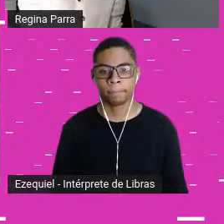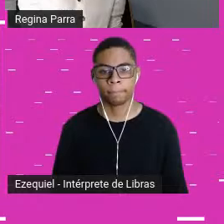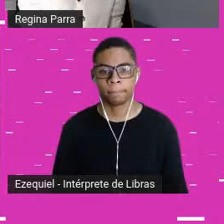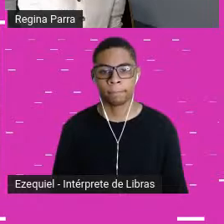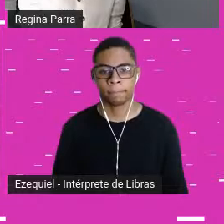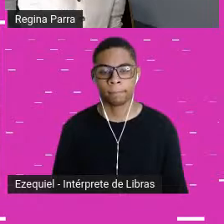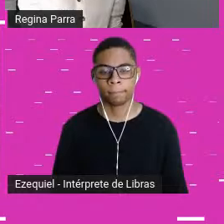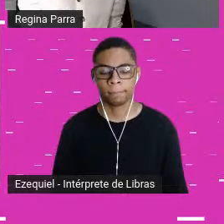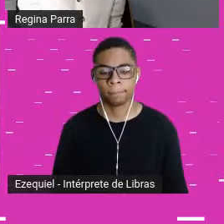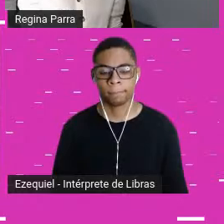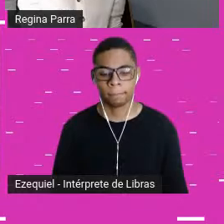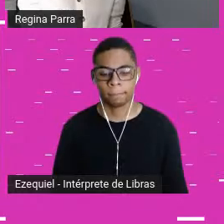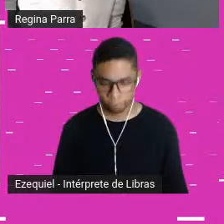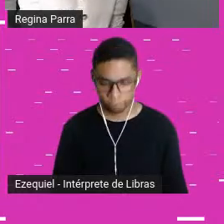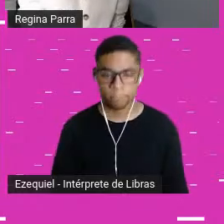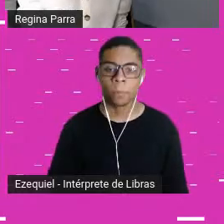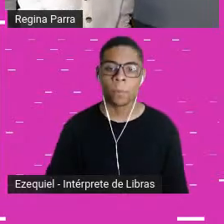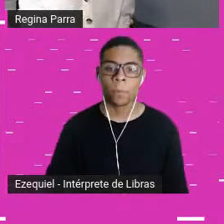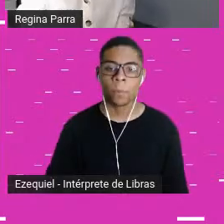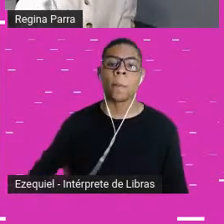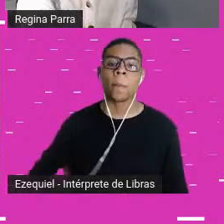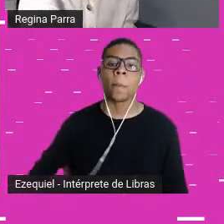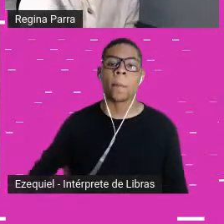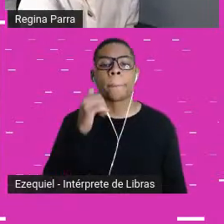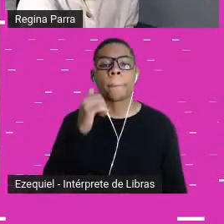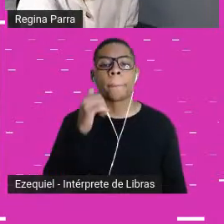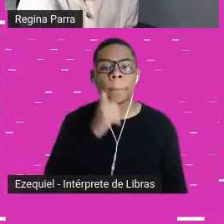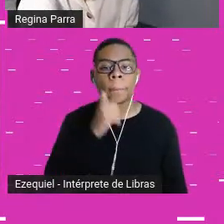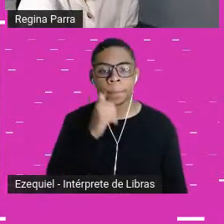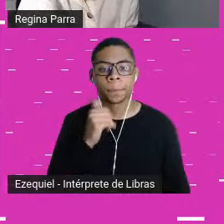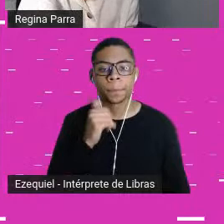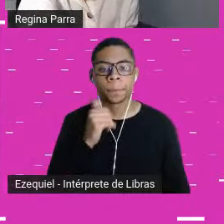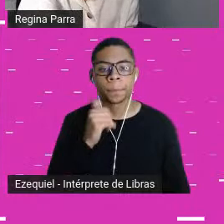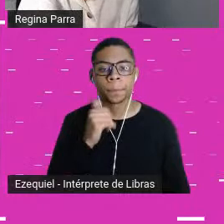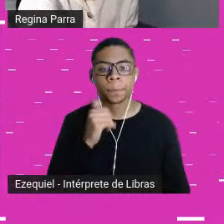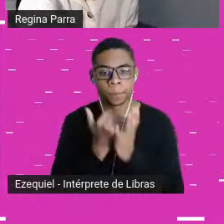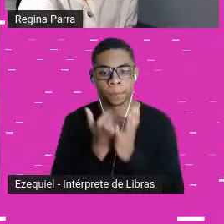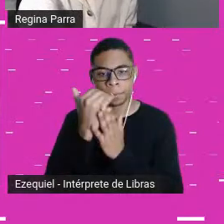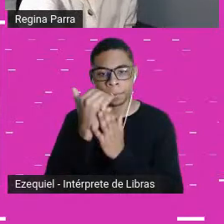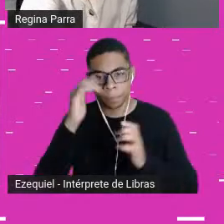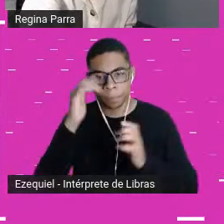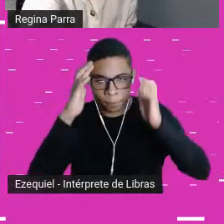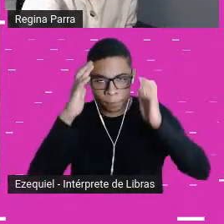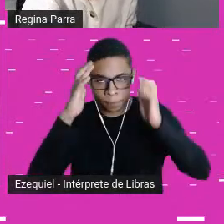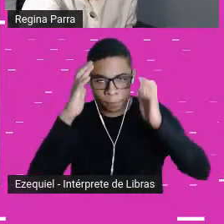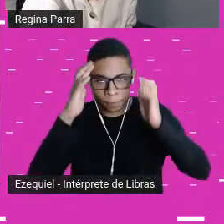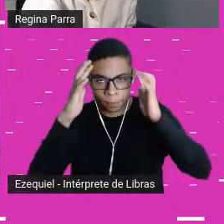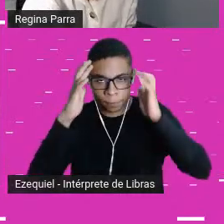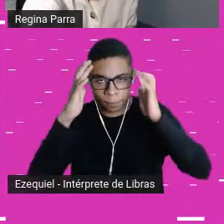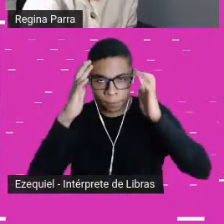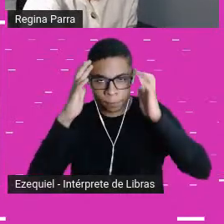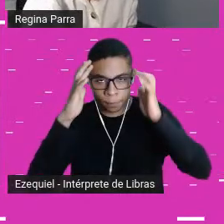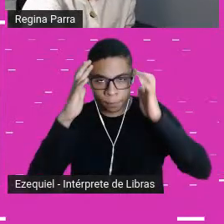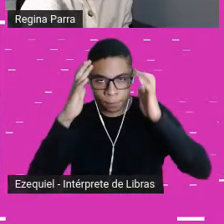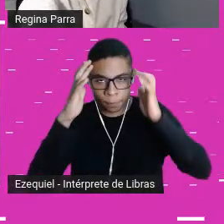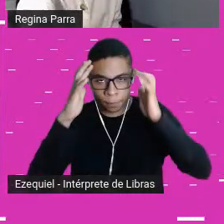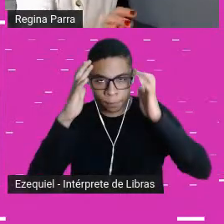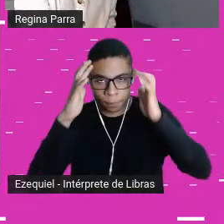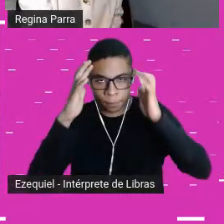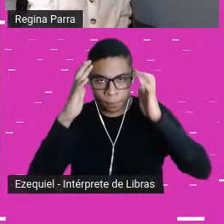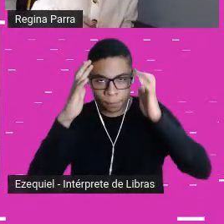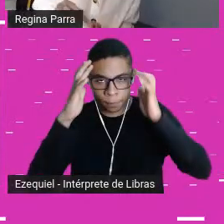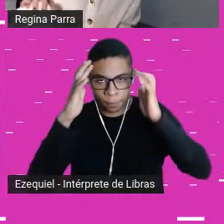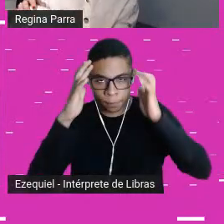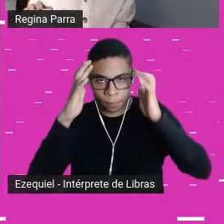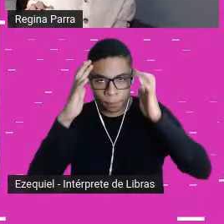Meninas, pensando aqui, né, a gente vem tratando desse assunto memória, e eu